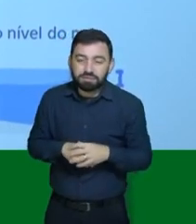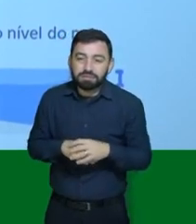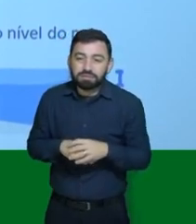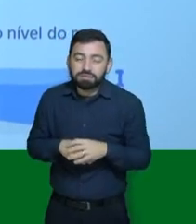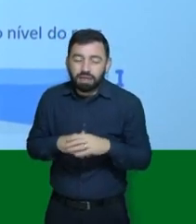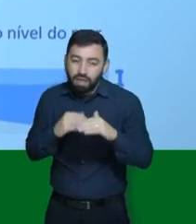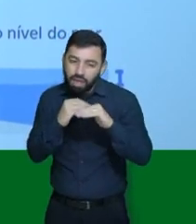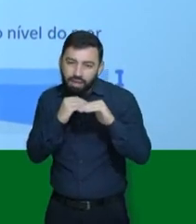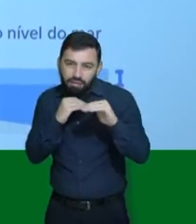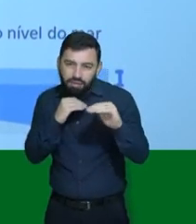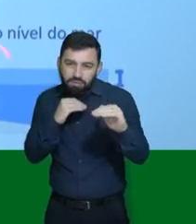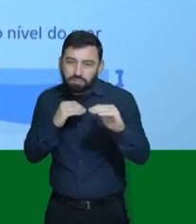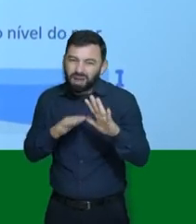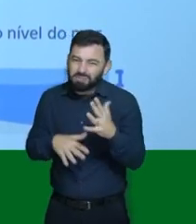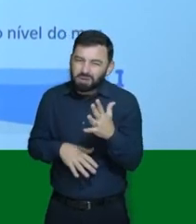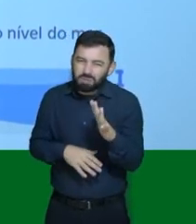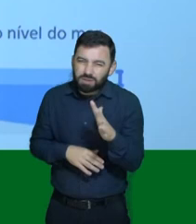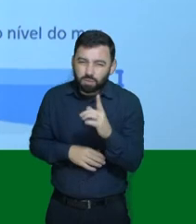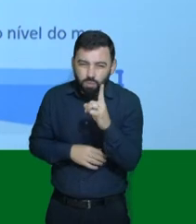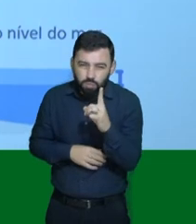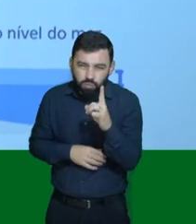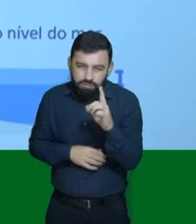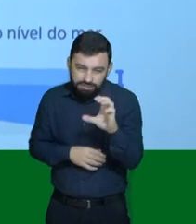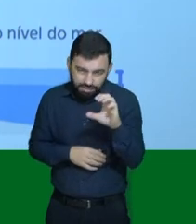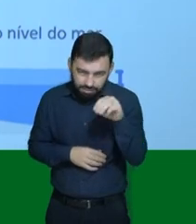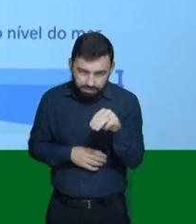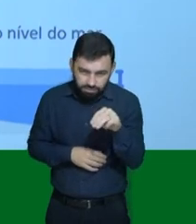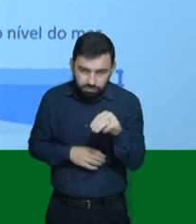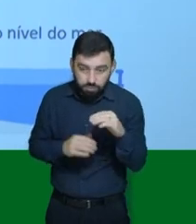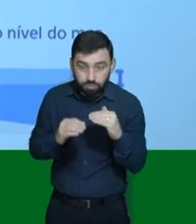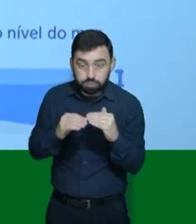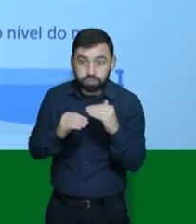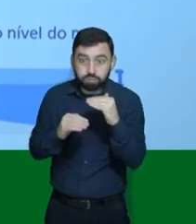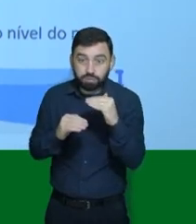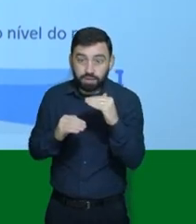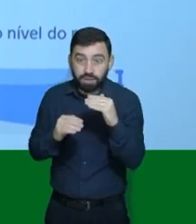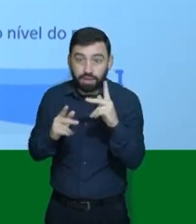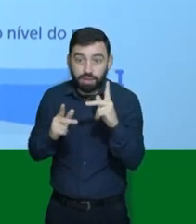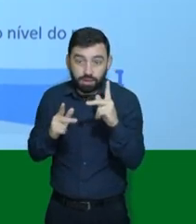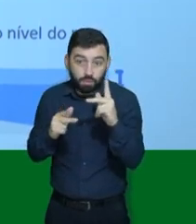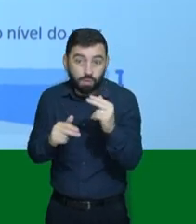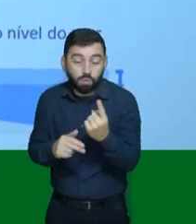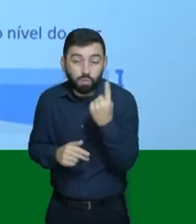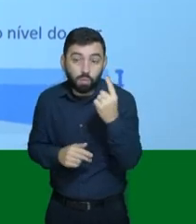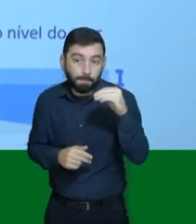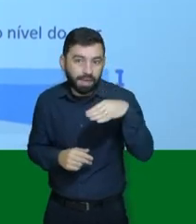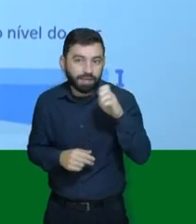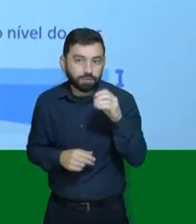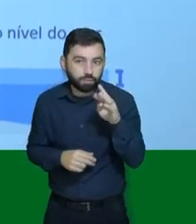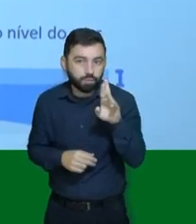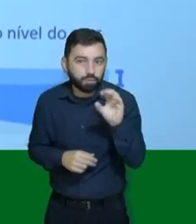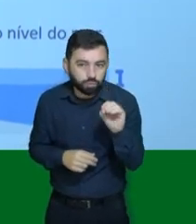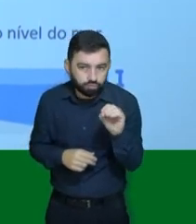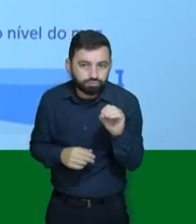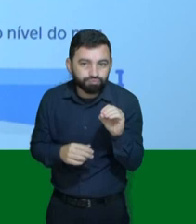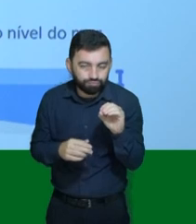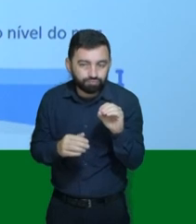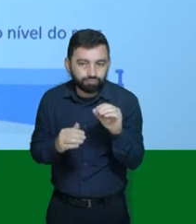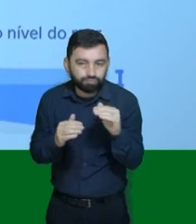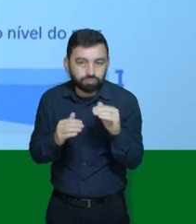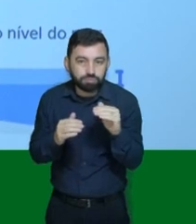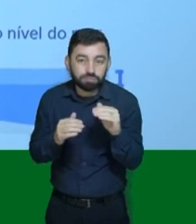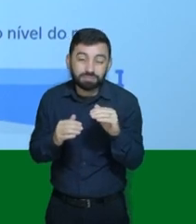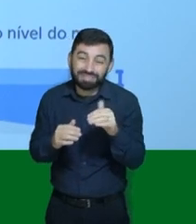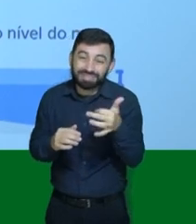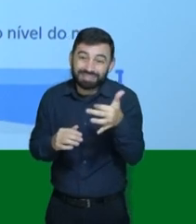reto, plano, né? Mas, em média, 1 centímetro para cima equivale a 1 metro para dentro. Tá? Então, 10 centímetros